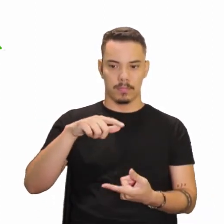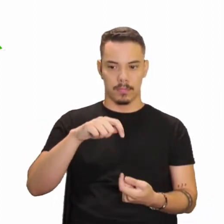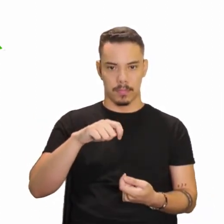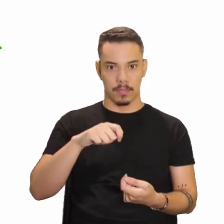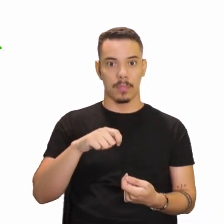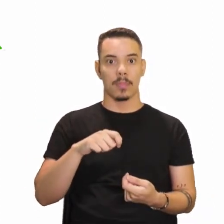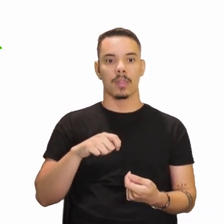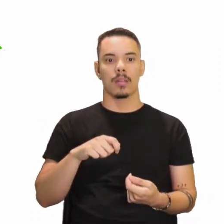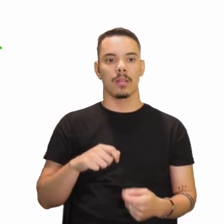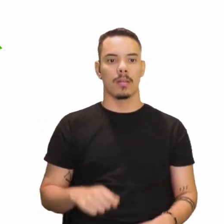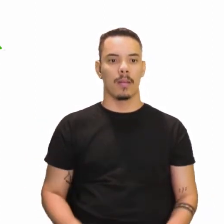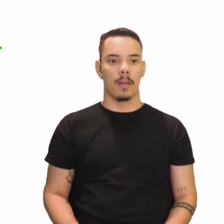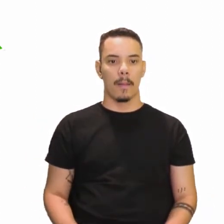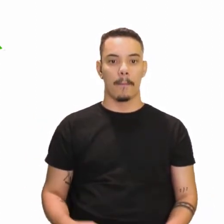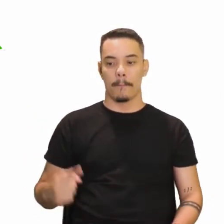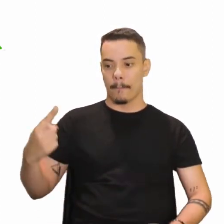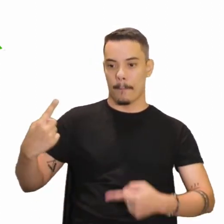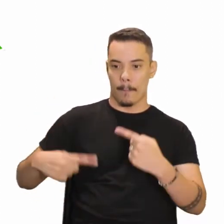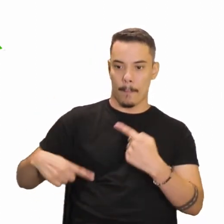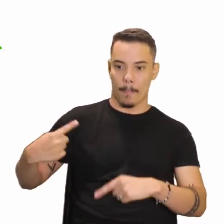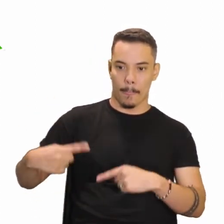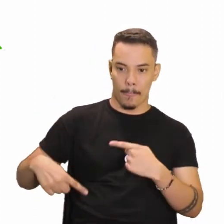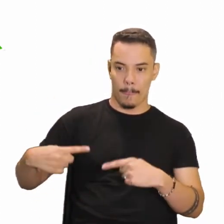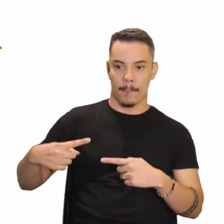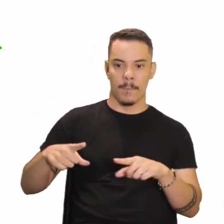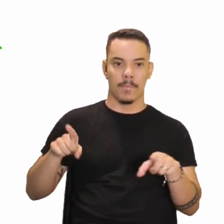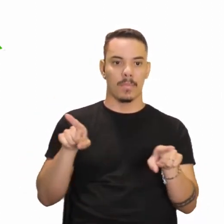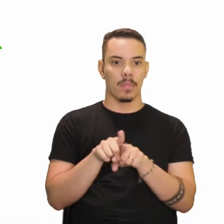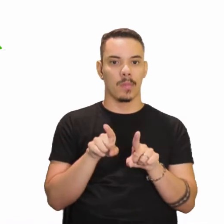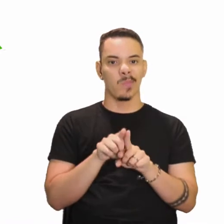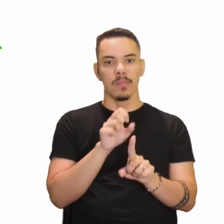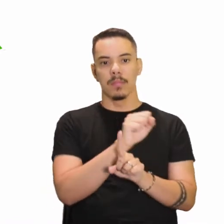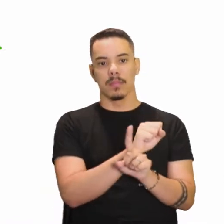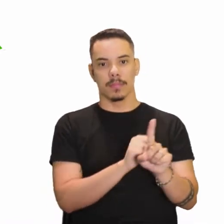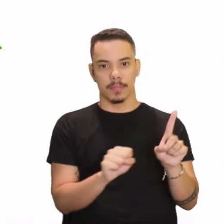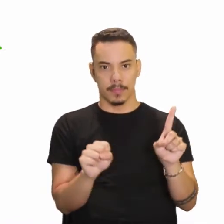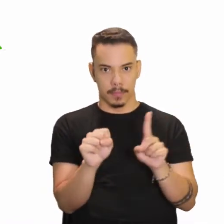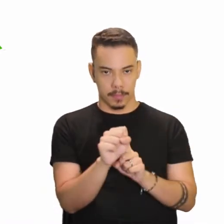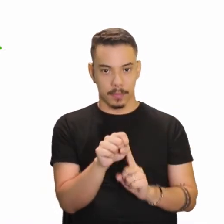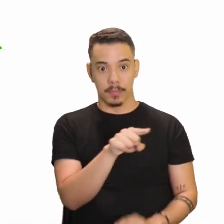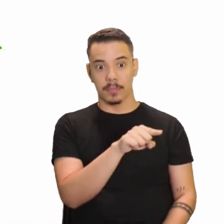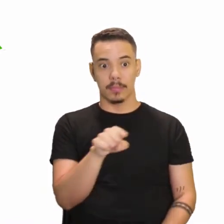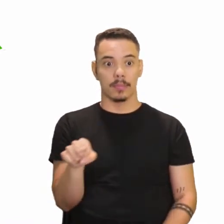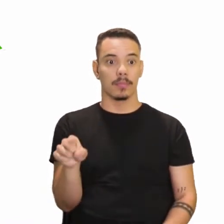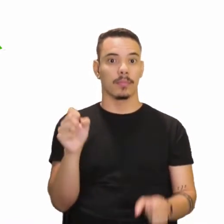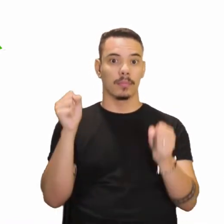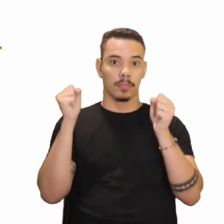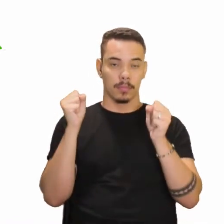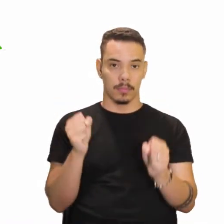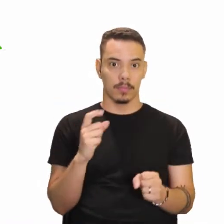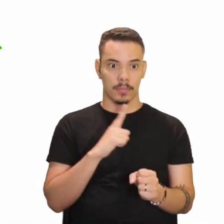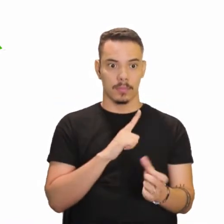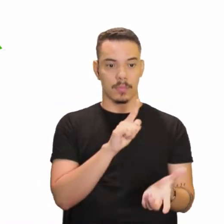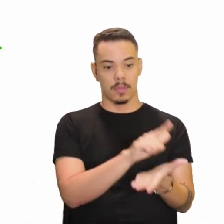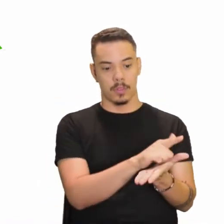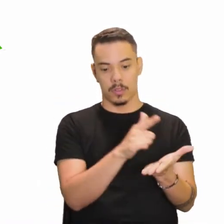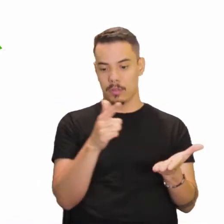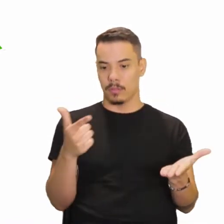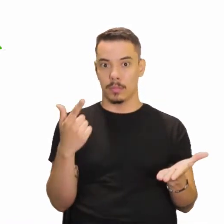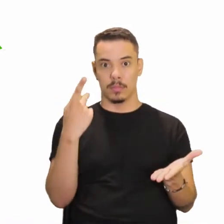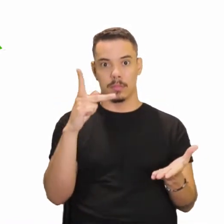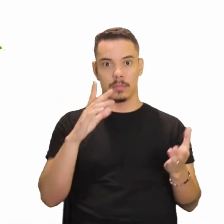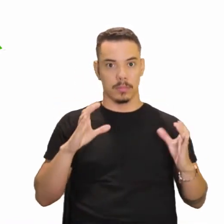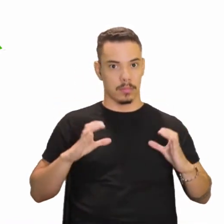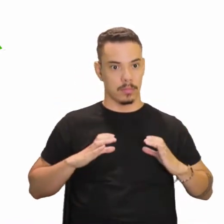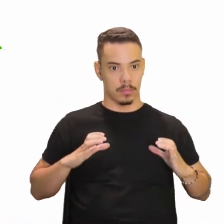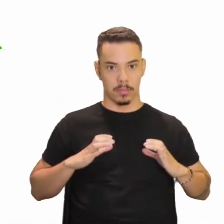tanto no meio político tanto no meio social Você pode ter no seu jornal da sua cidade